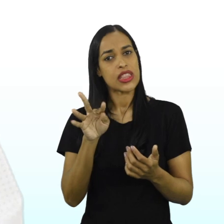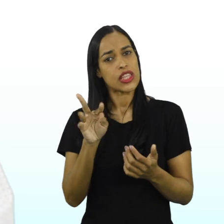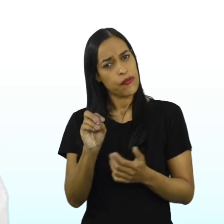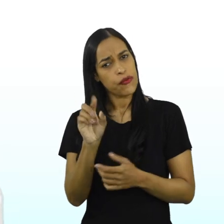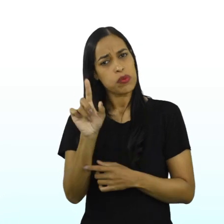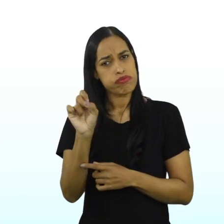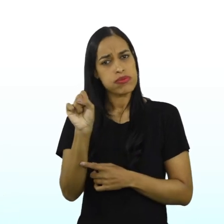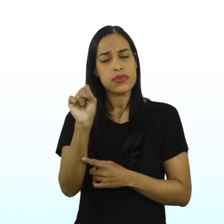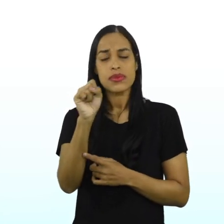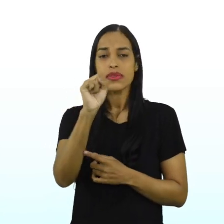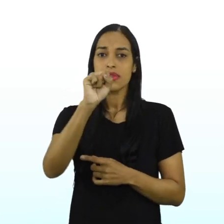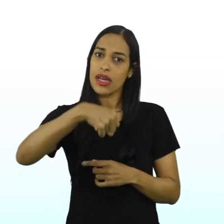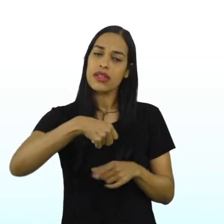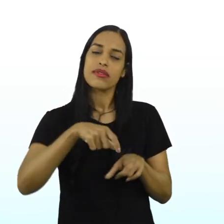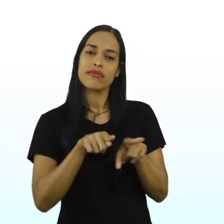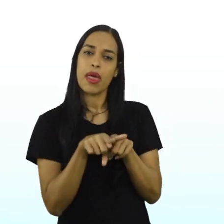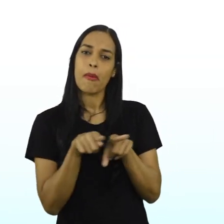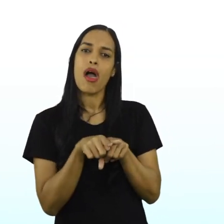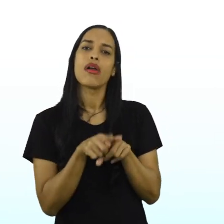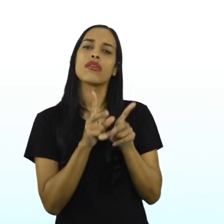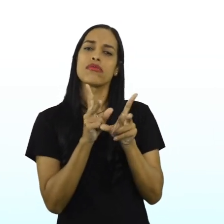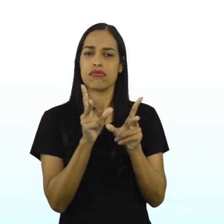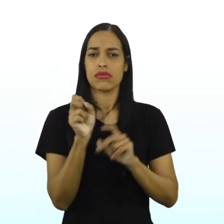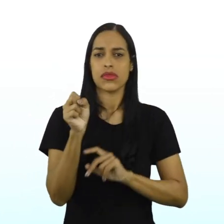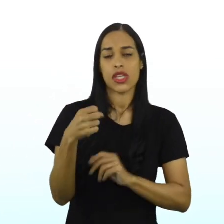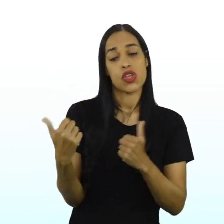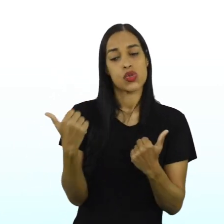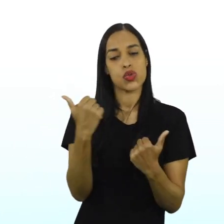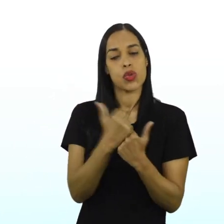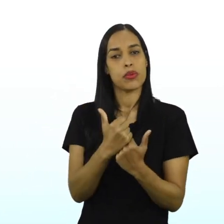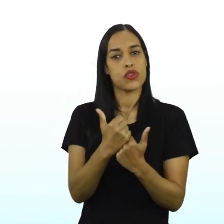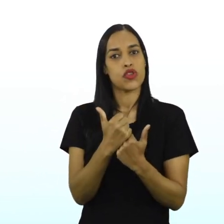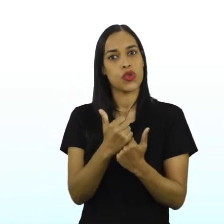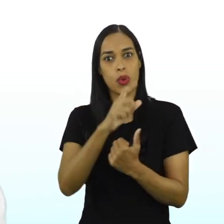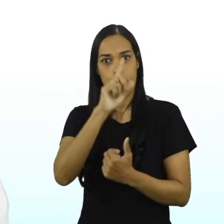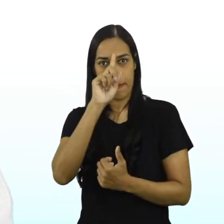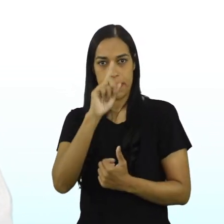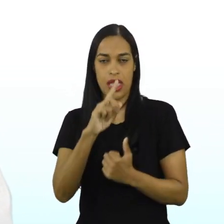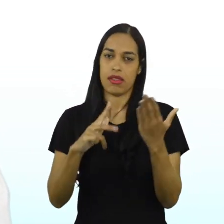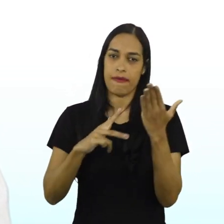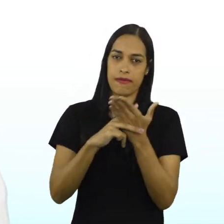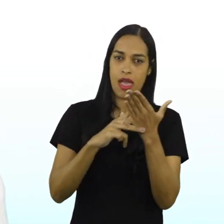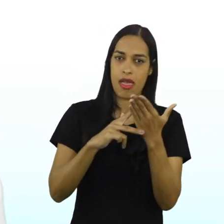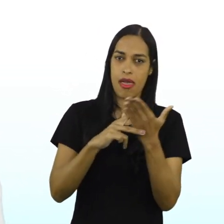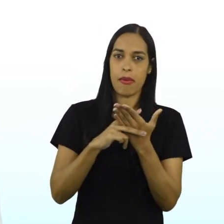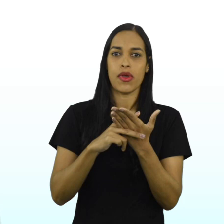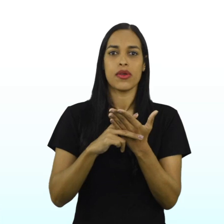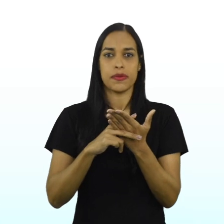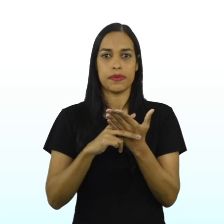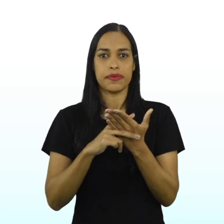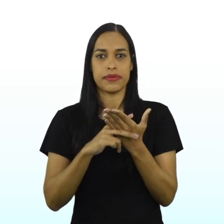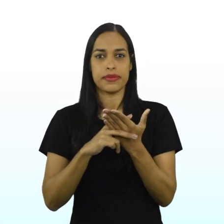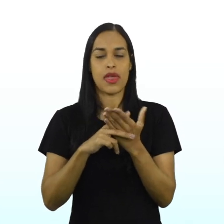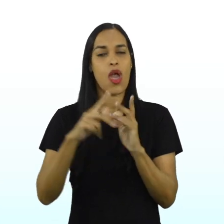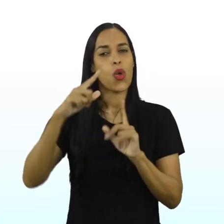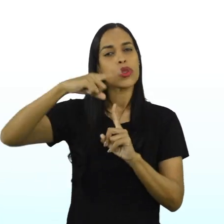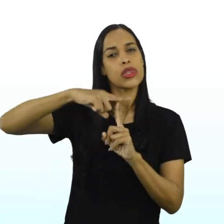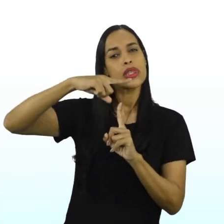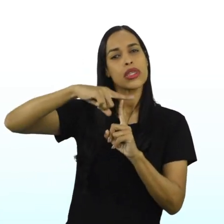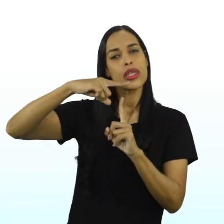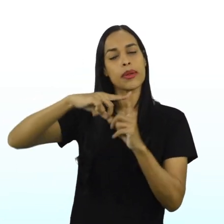sim, os verbos no modo infinitivo, muitas vezes eles substituem verbos no imperativo. O imperativo é aquele modo